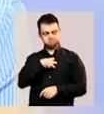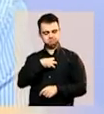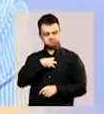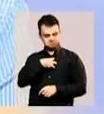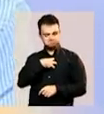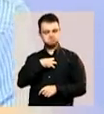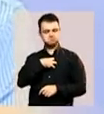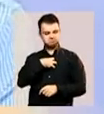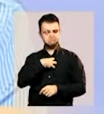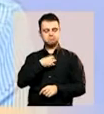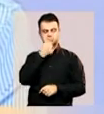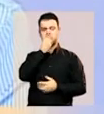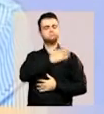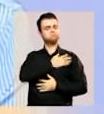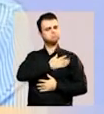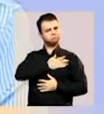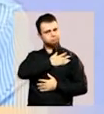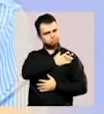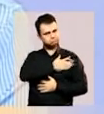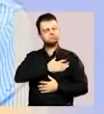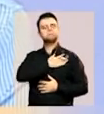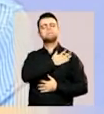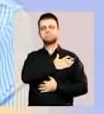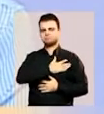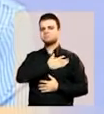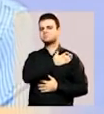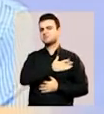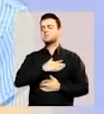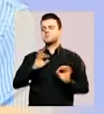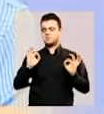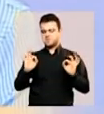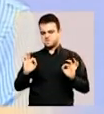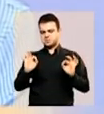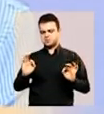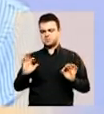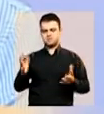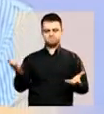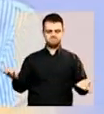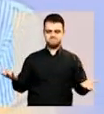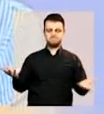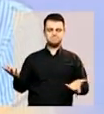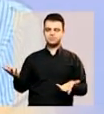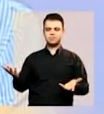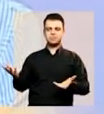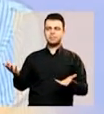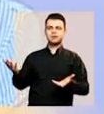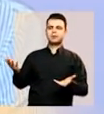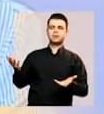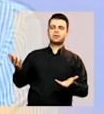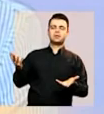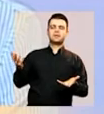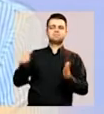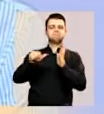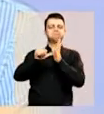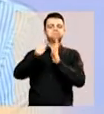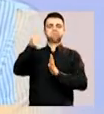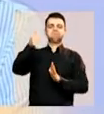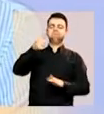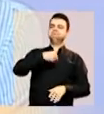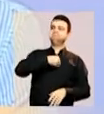assim, gratificante, né? Porque é uma experiência, assim, que